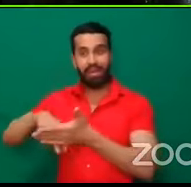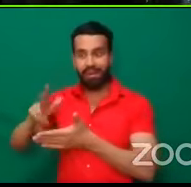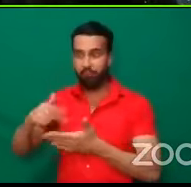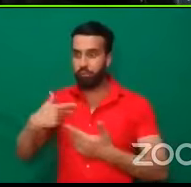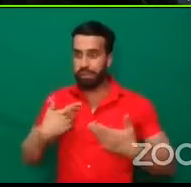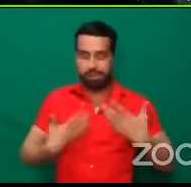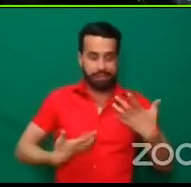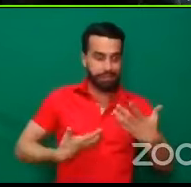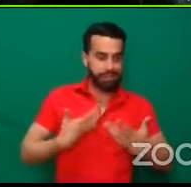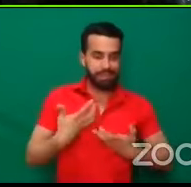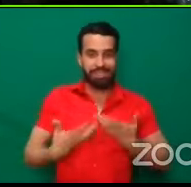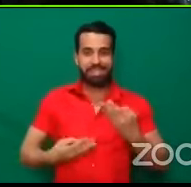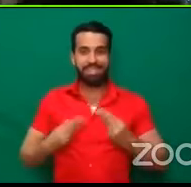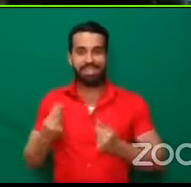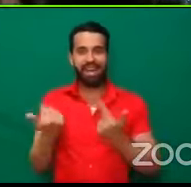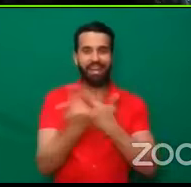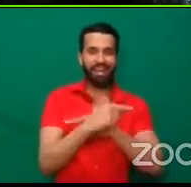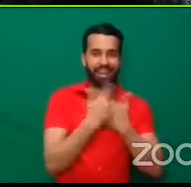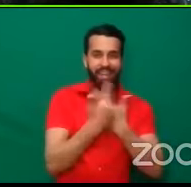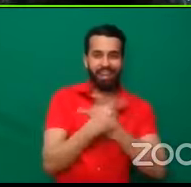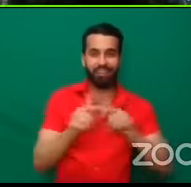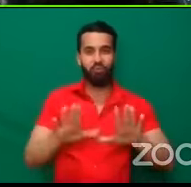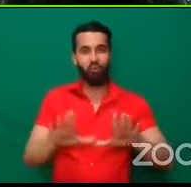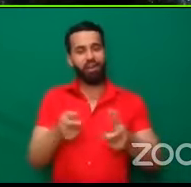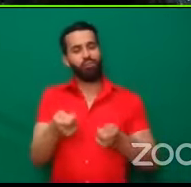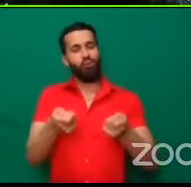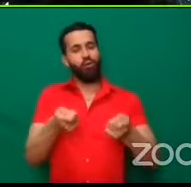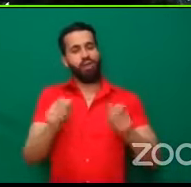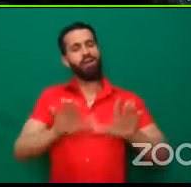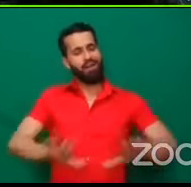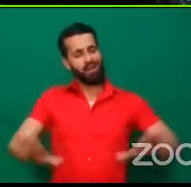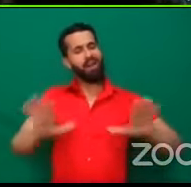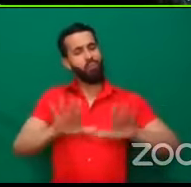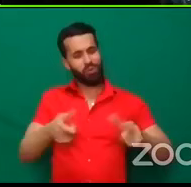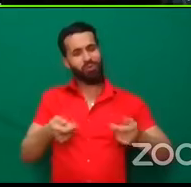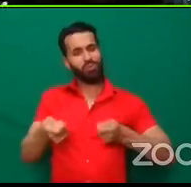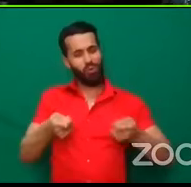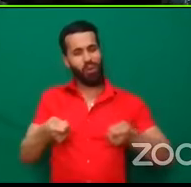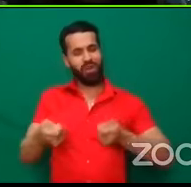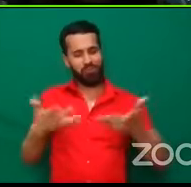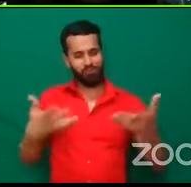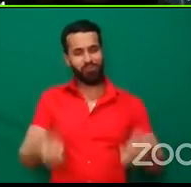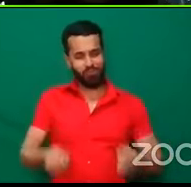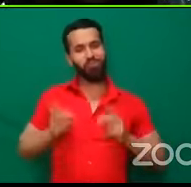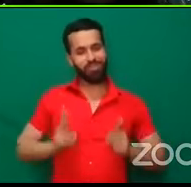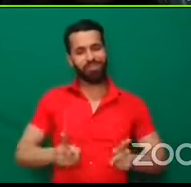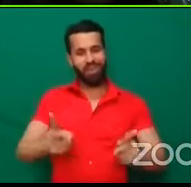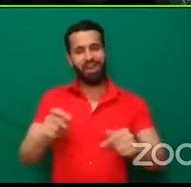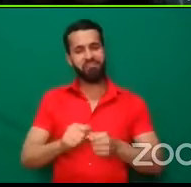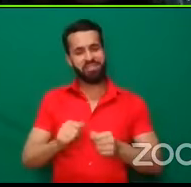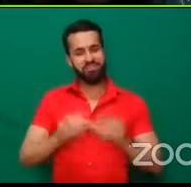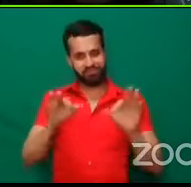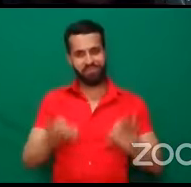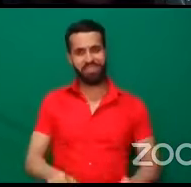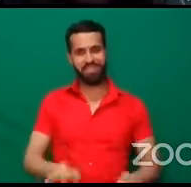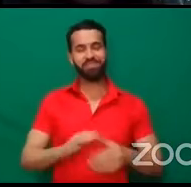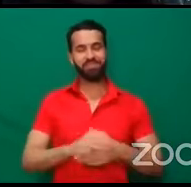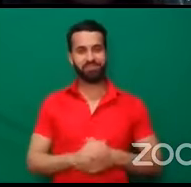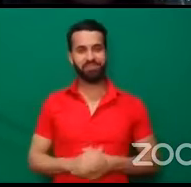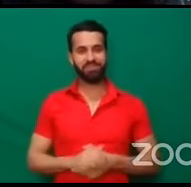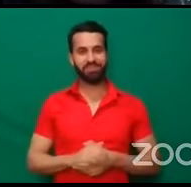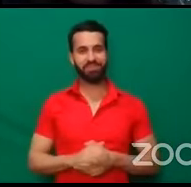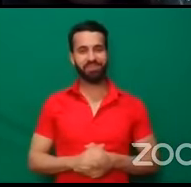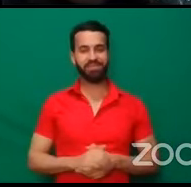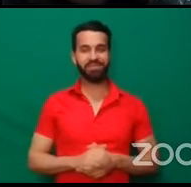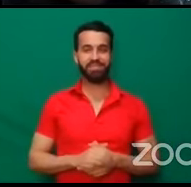assim, de tanto que começa a rir. Eu, não, te controla um pouco e vamos seguir, né? Sim, que é